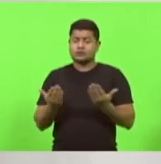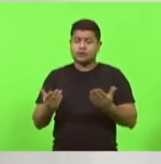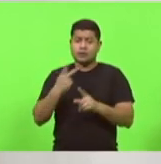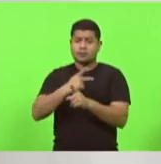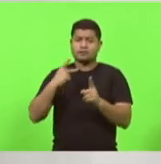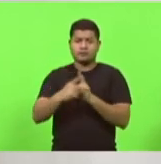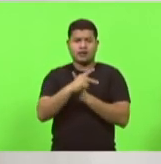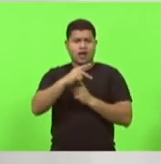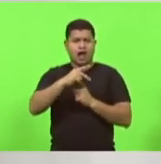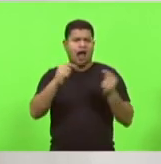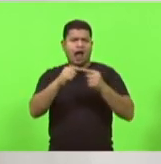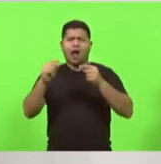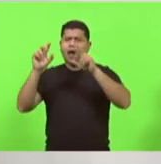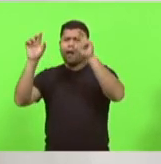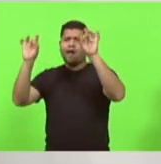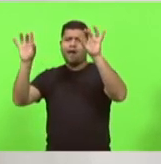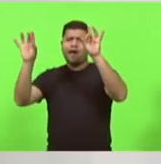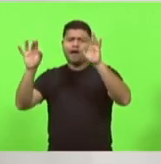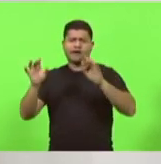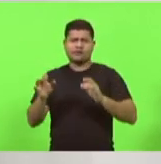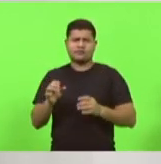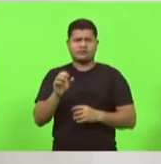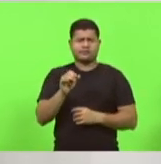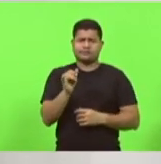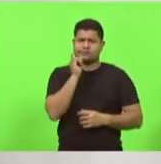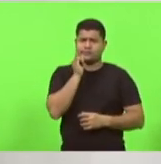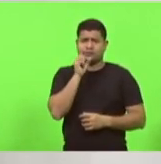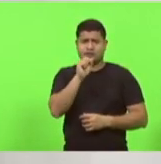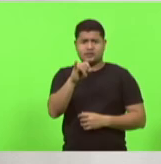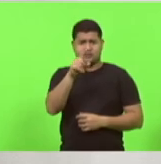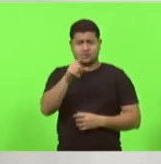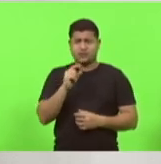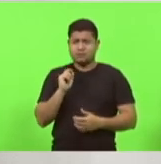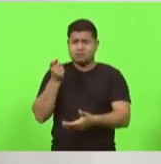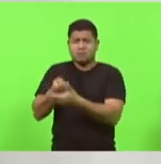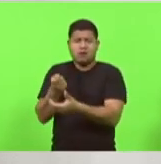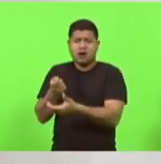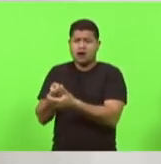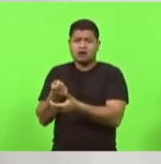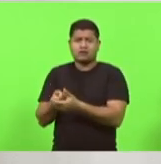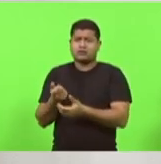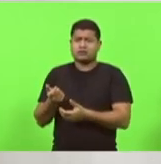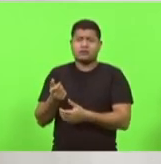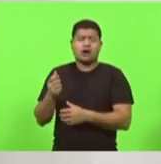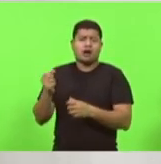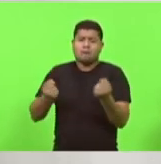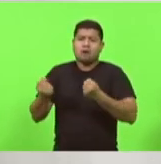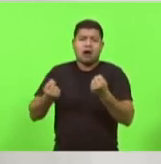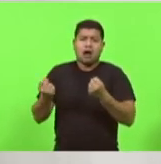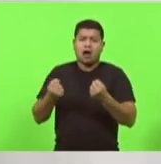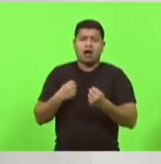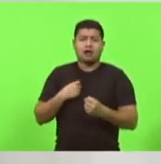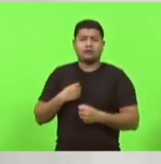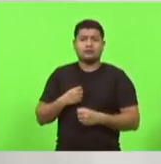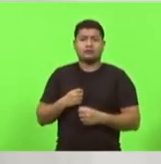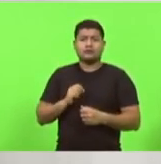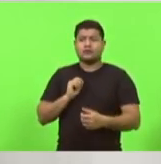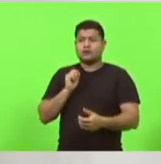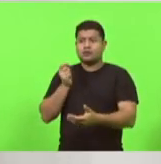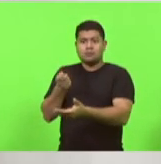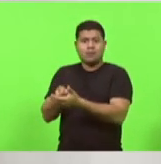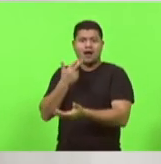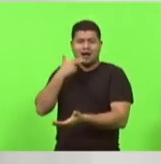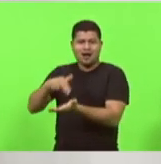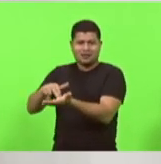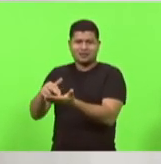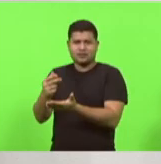Se você faz um consórcio de um carro, paga a vida inteira, na hora de entregar,